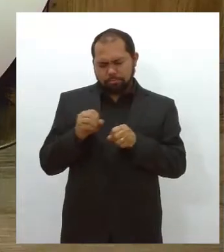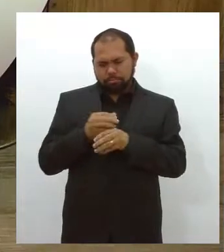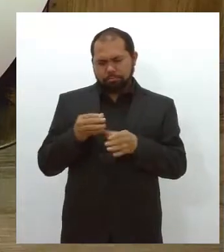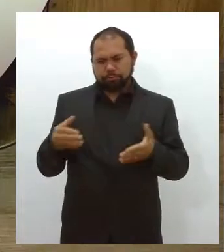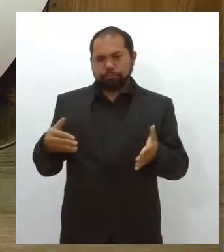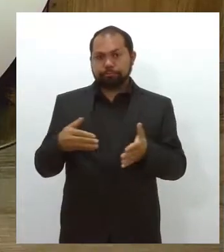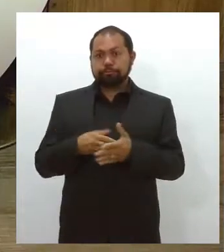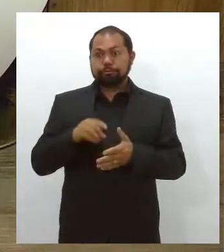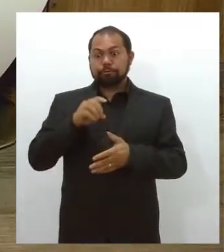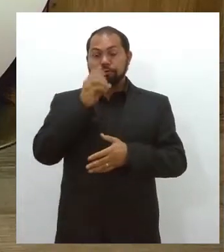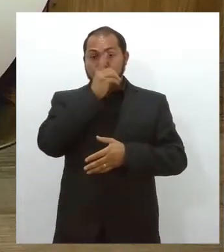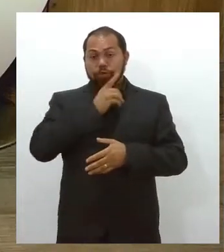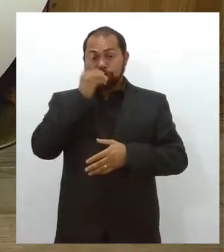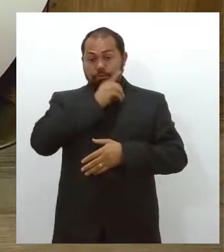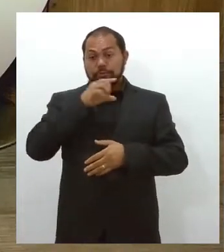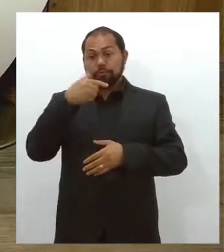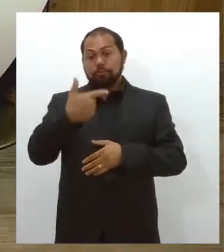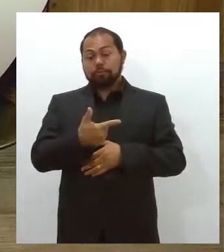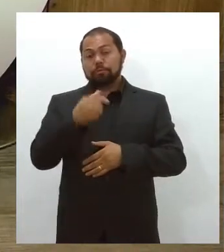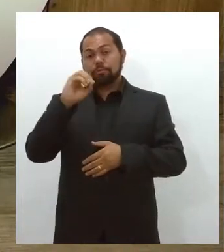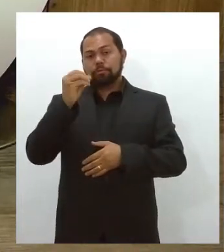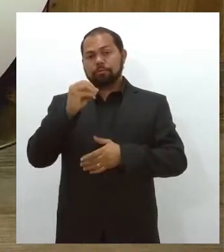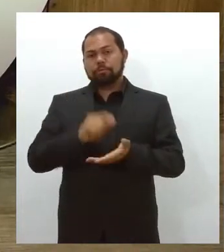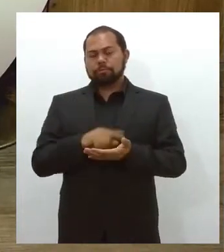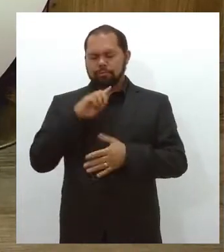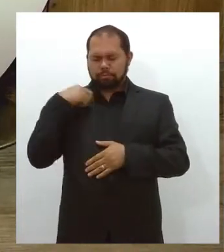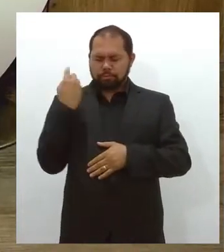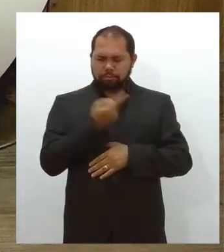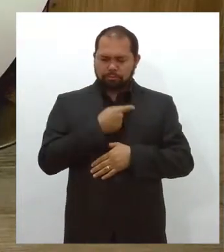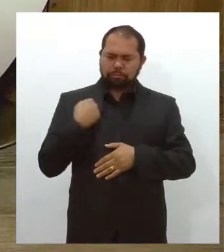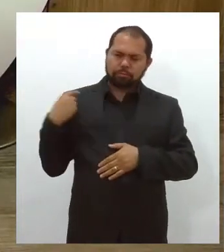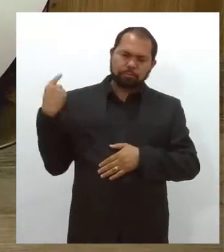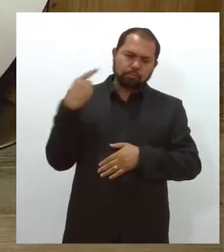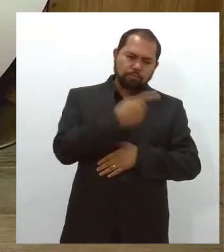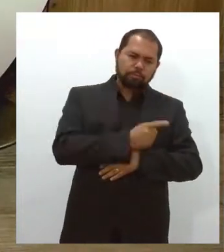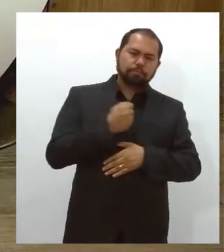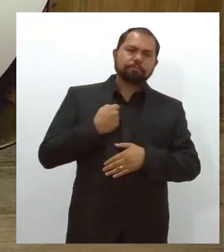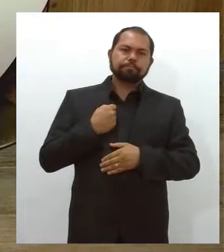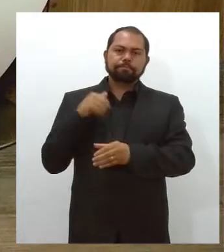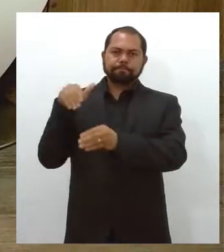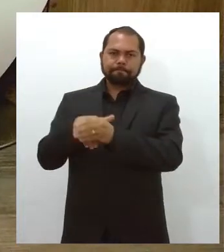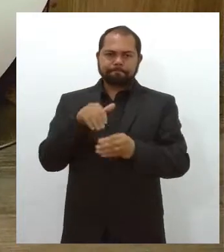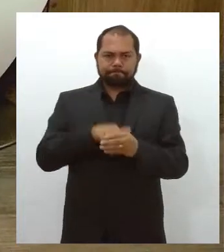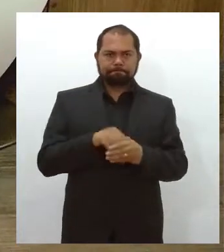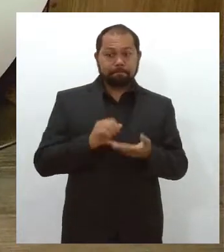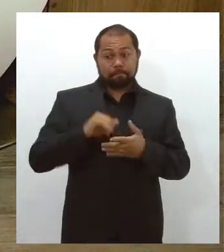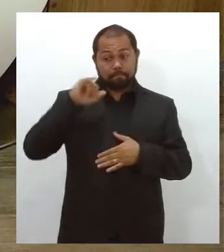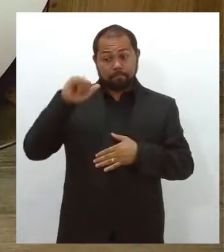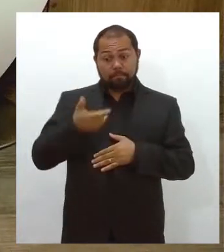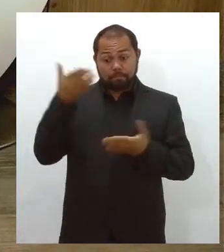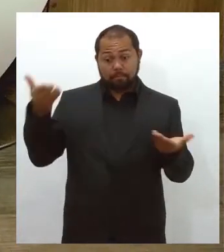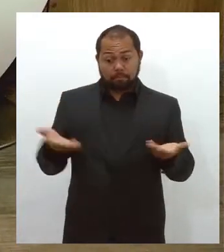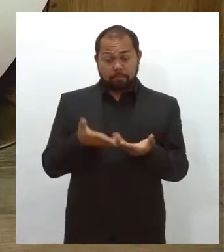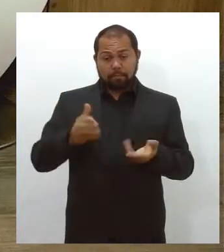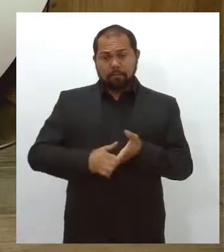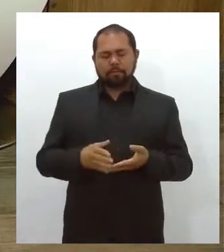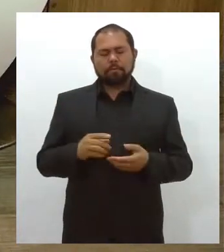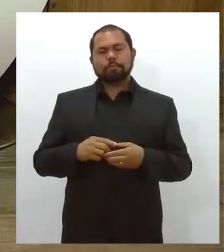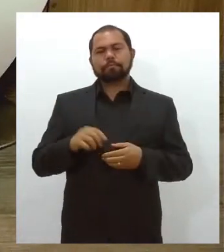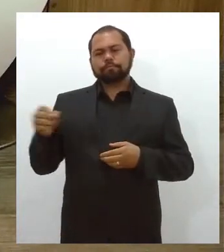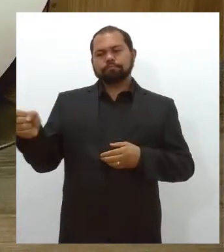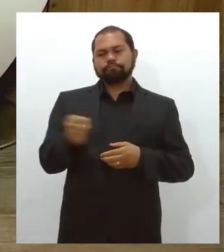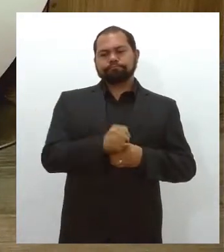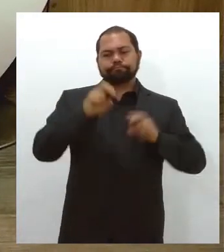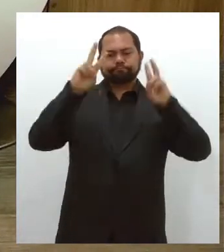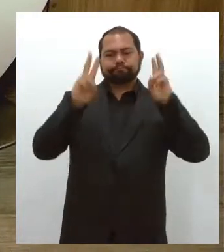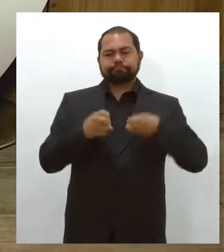de outubro. Todos nós vamos às urnas e a gente está aproveitando esses dias justamente para trazer temas que eu tenho certeza que você que está em casa